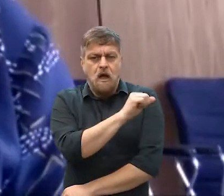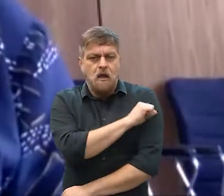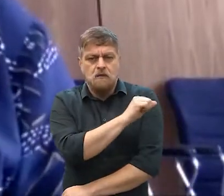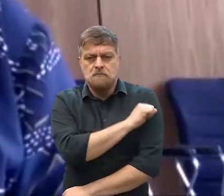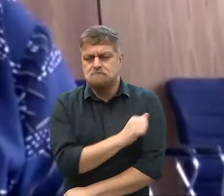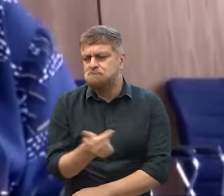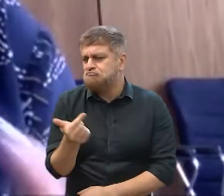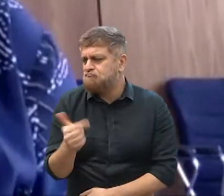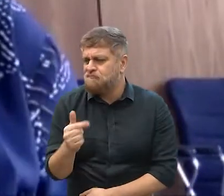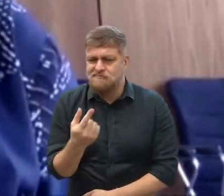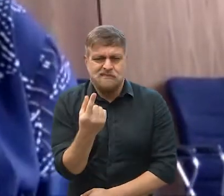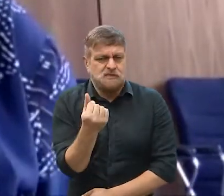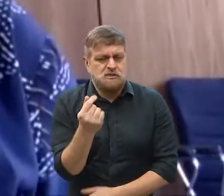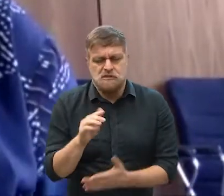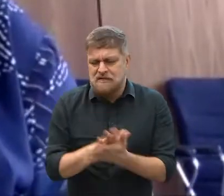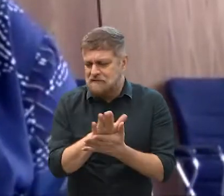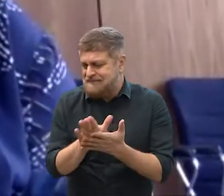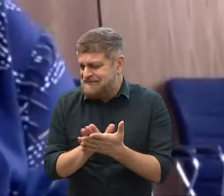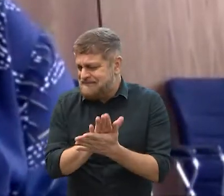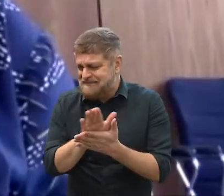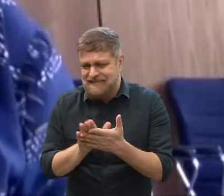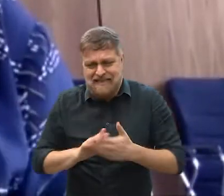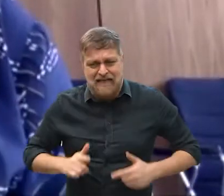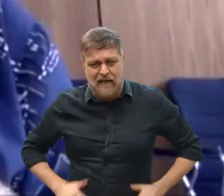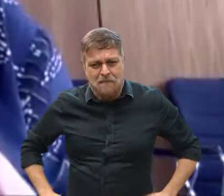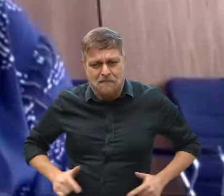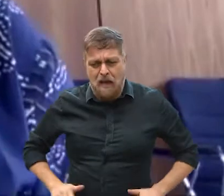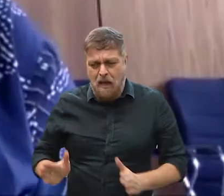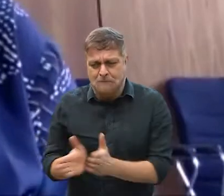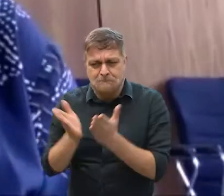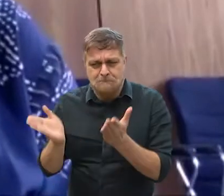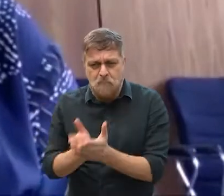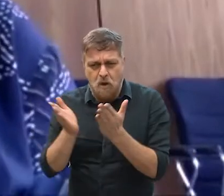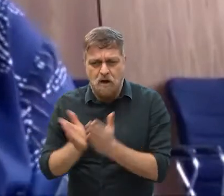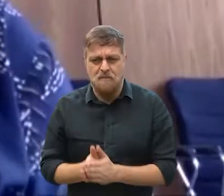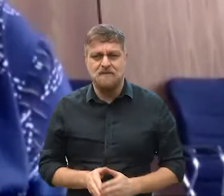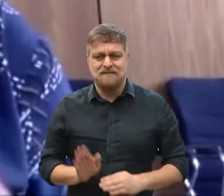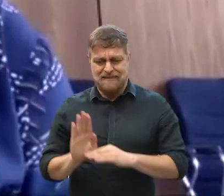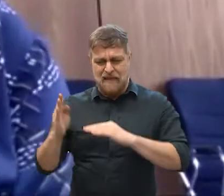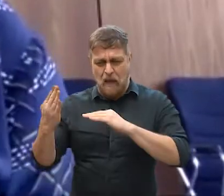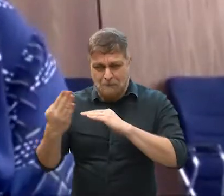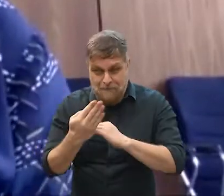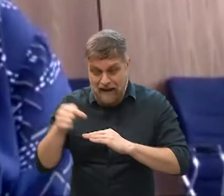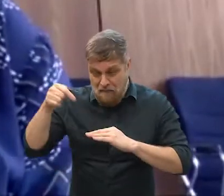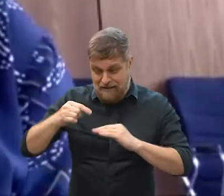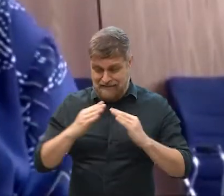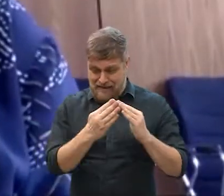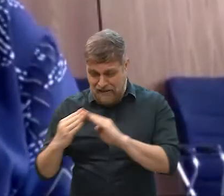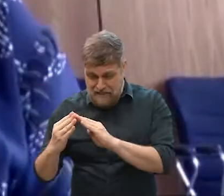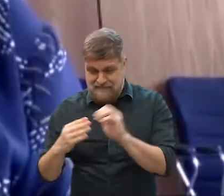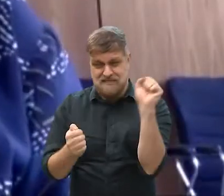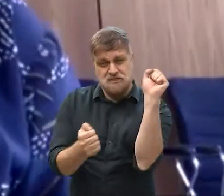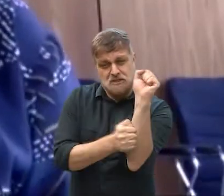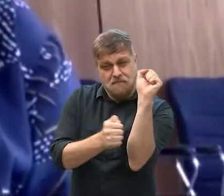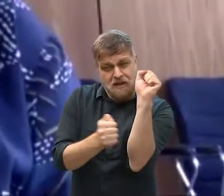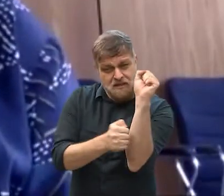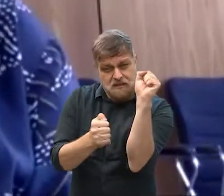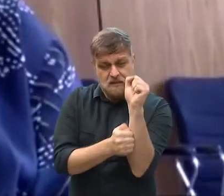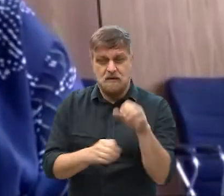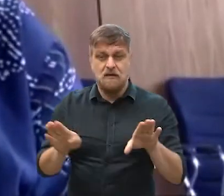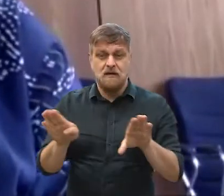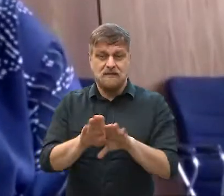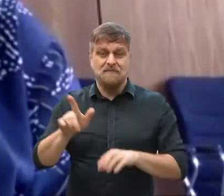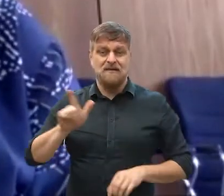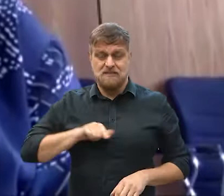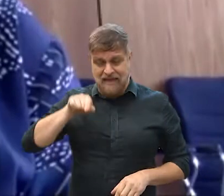têm condições financeiras, alunos que não têm saneamento básico, que residem ainda em casas de madeira. E agravado